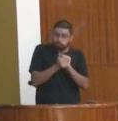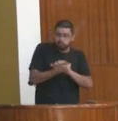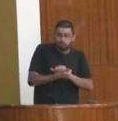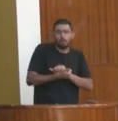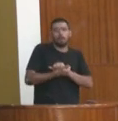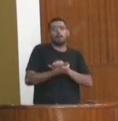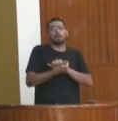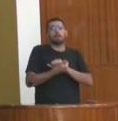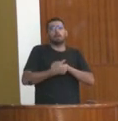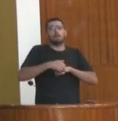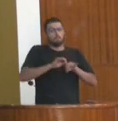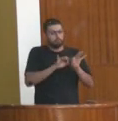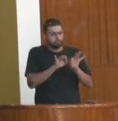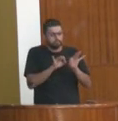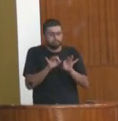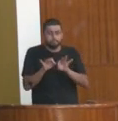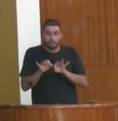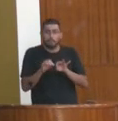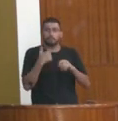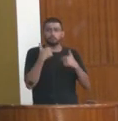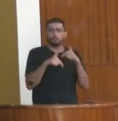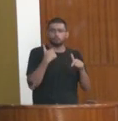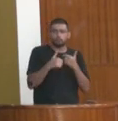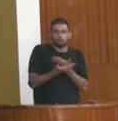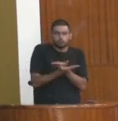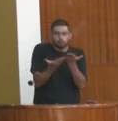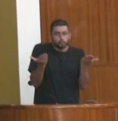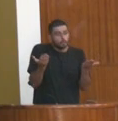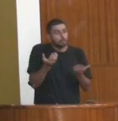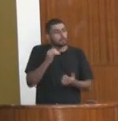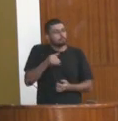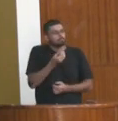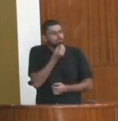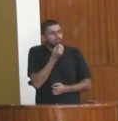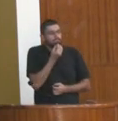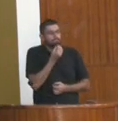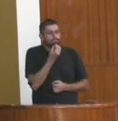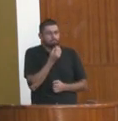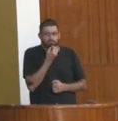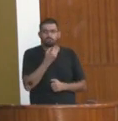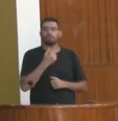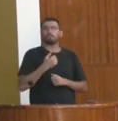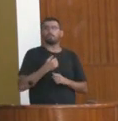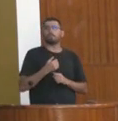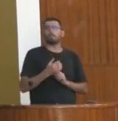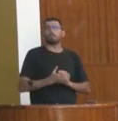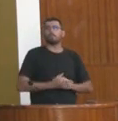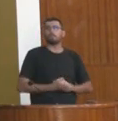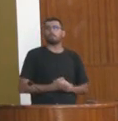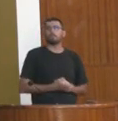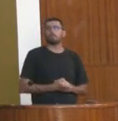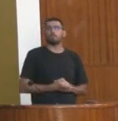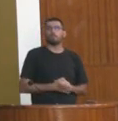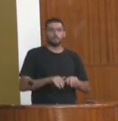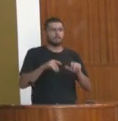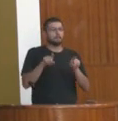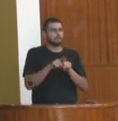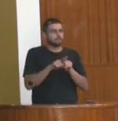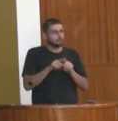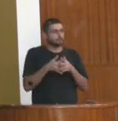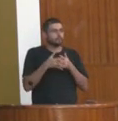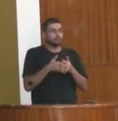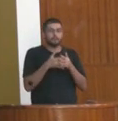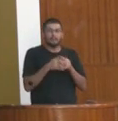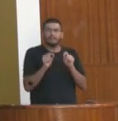a questão da empregabilidade, bem como também as outras pessoas que laboram naquela empresa, com uma questão que é muito complicada, que é a